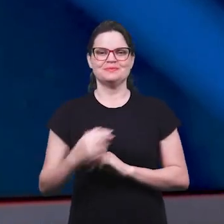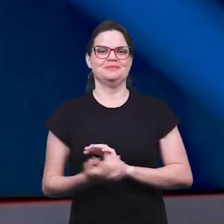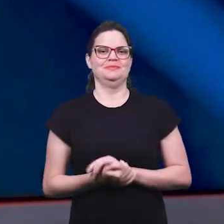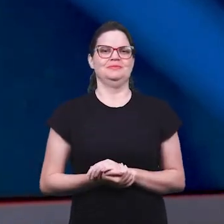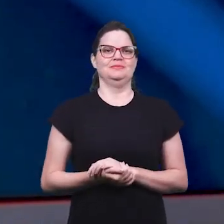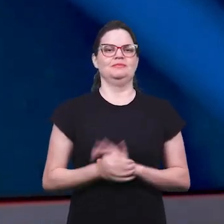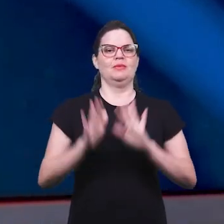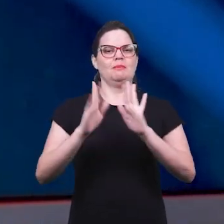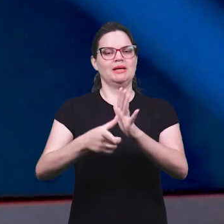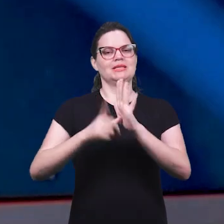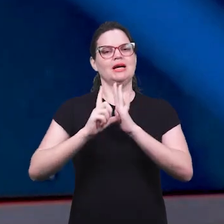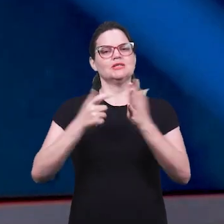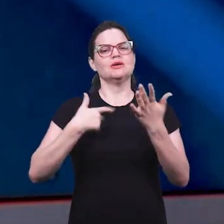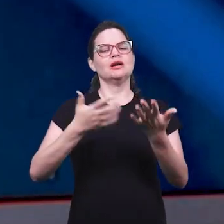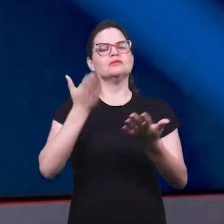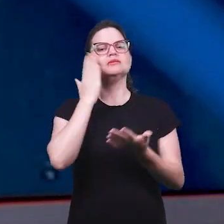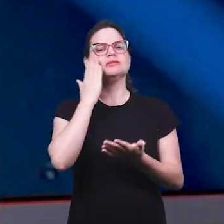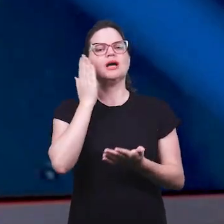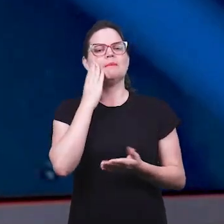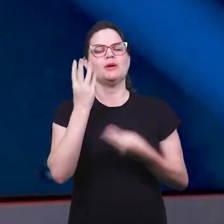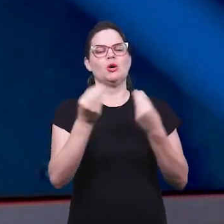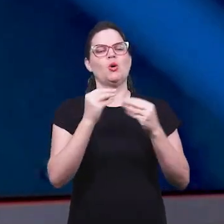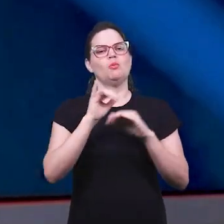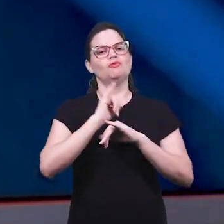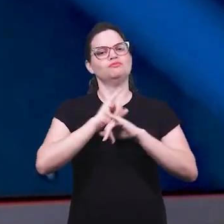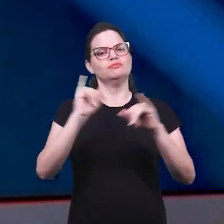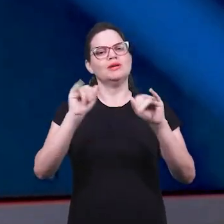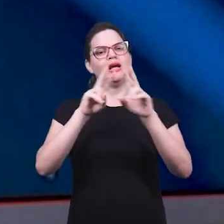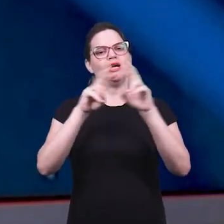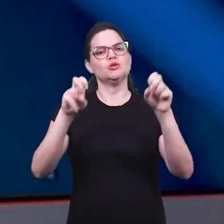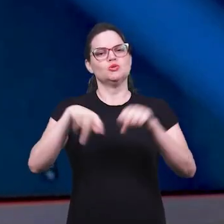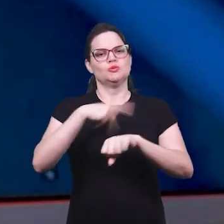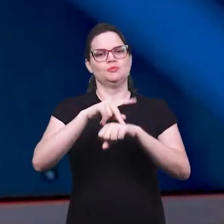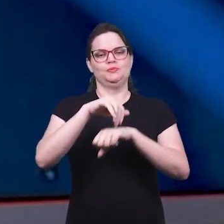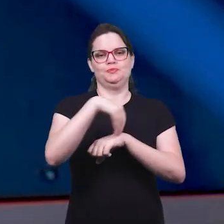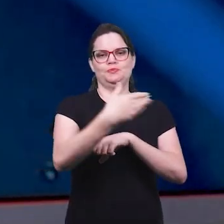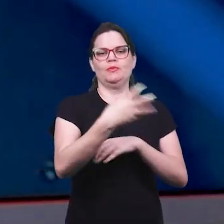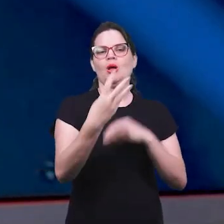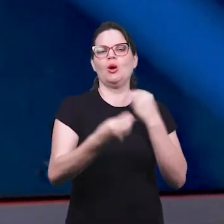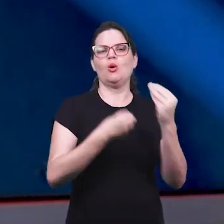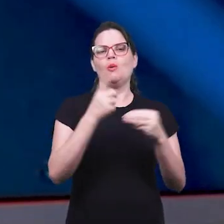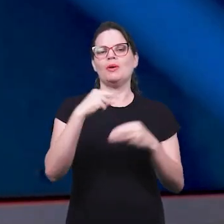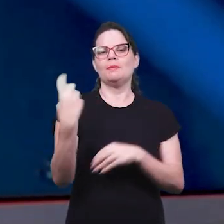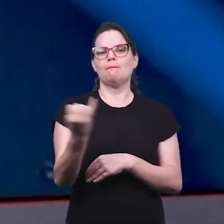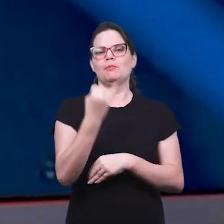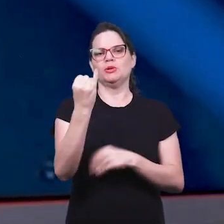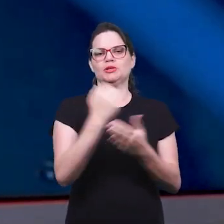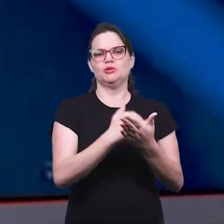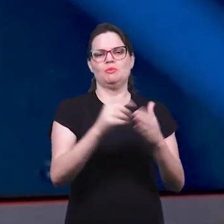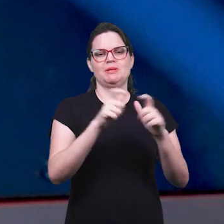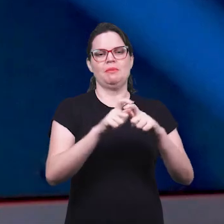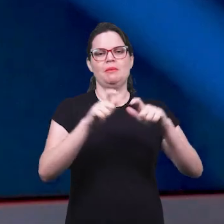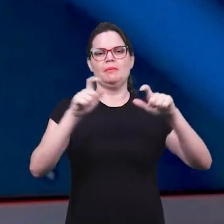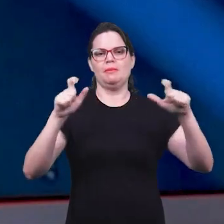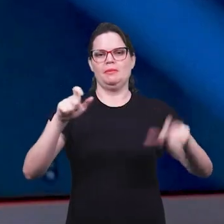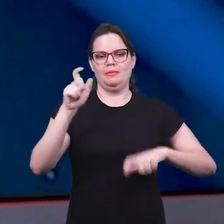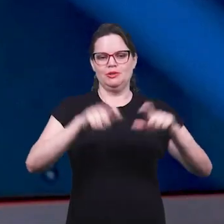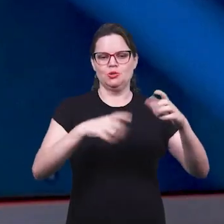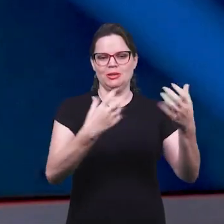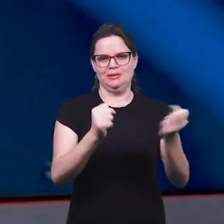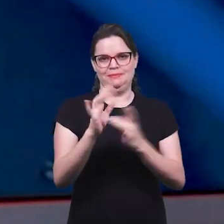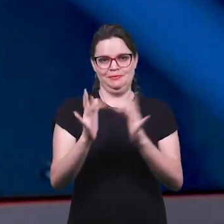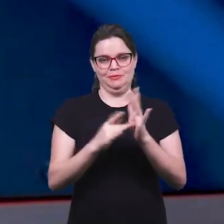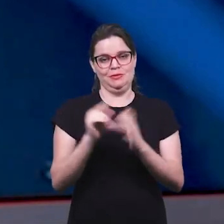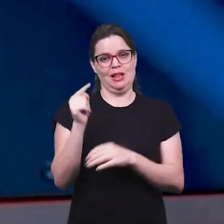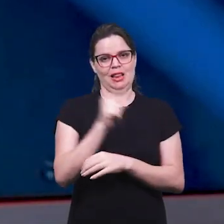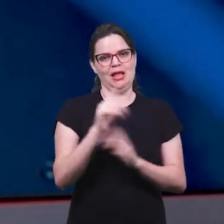Mas antes eu queria falar sobre a obra no exterior de maneira geral. Qual a importância do crescimento desta obra no exterior? E por que